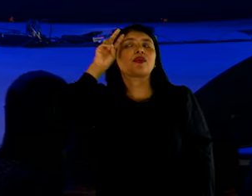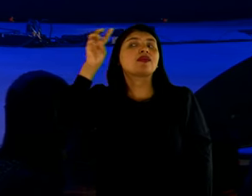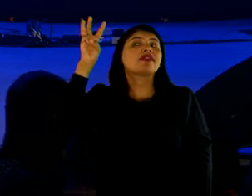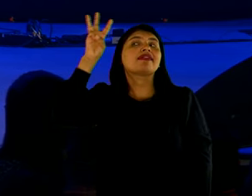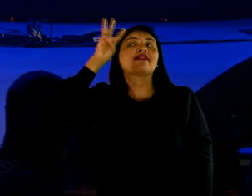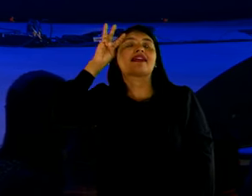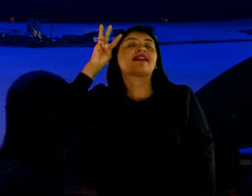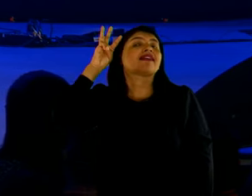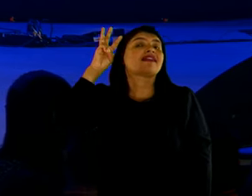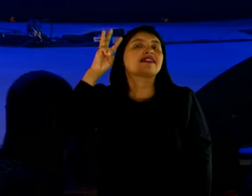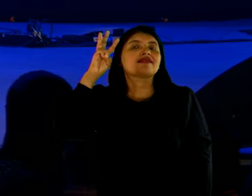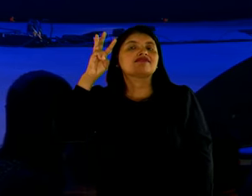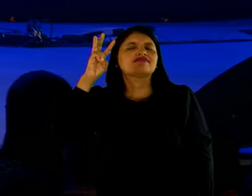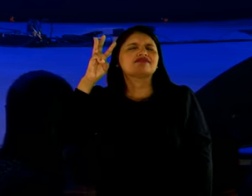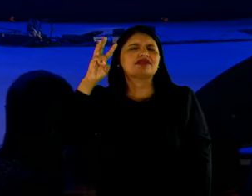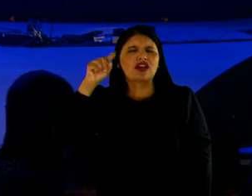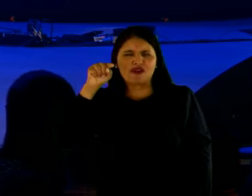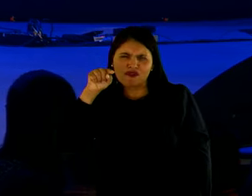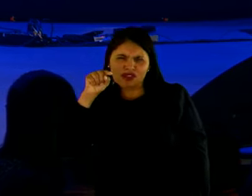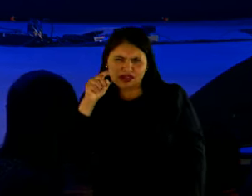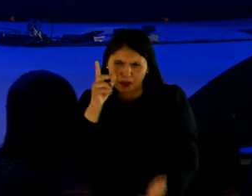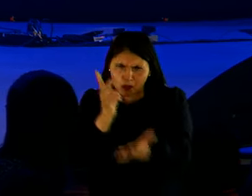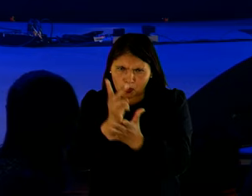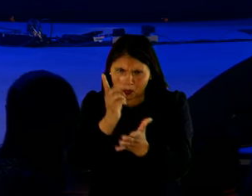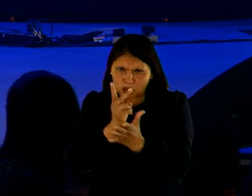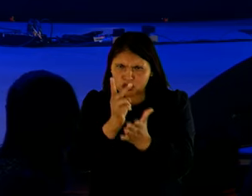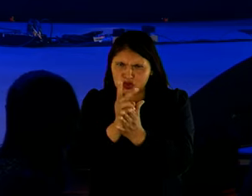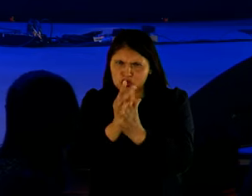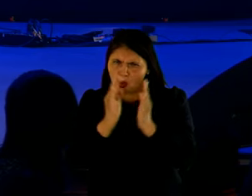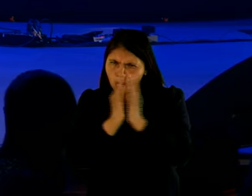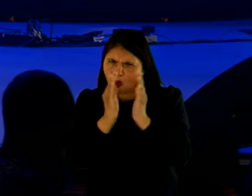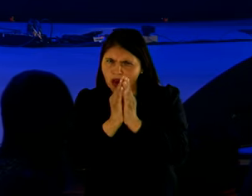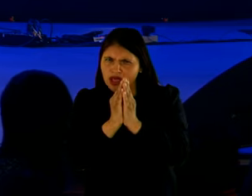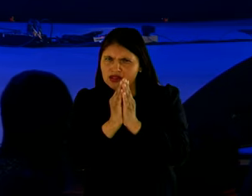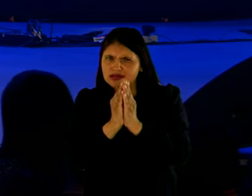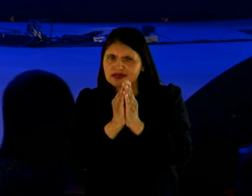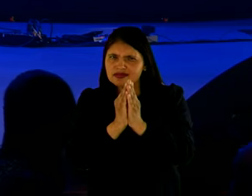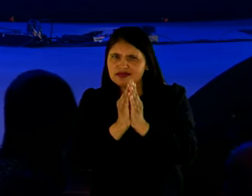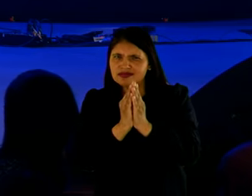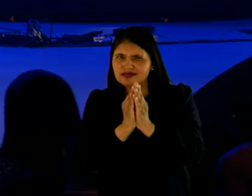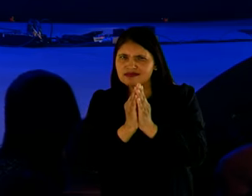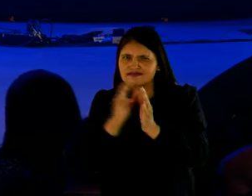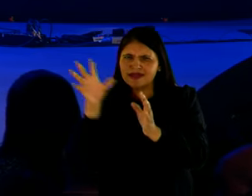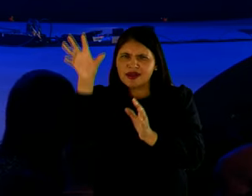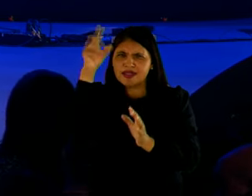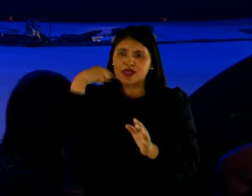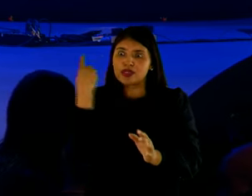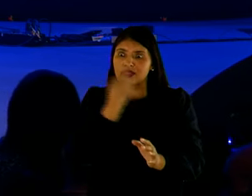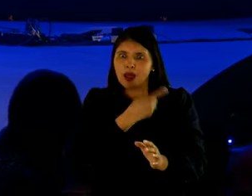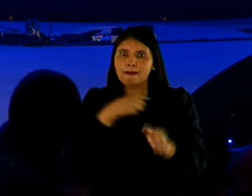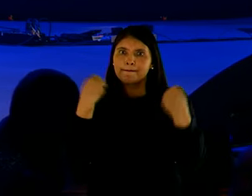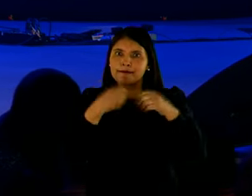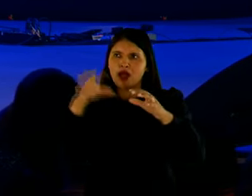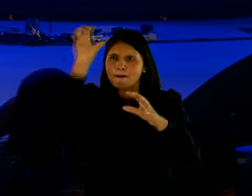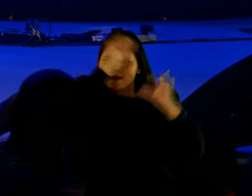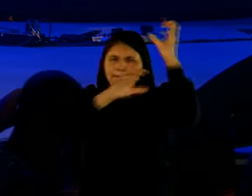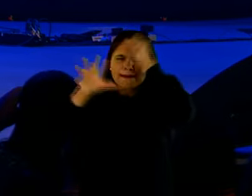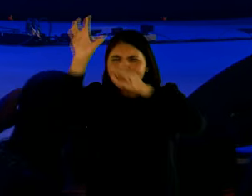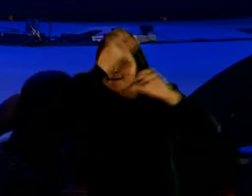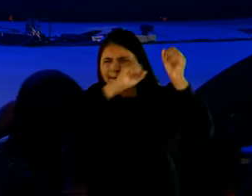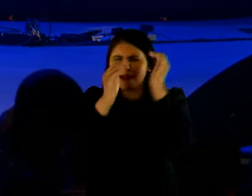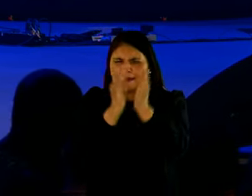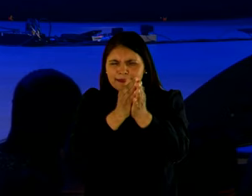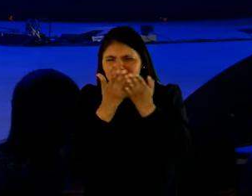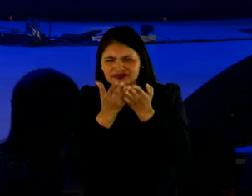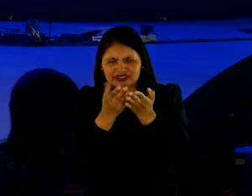aquilo que você vai encarar, você tem que usar tudo que você aprendeu, tudo que você recebeu